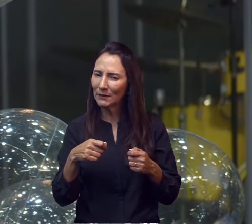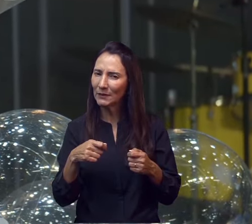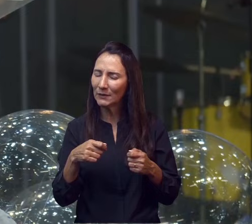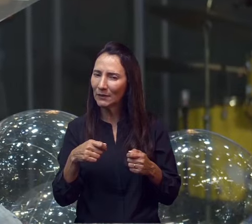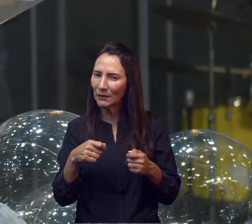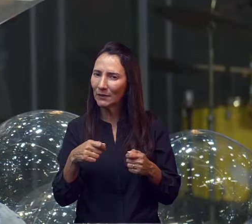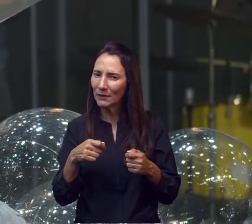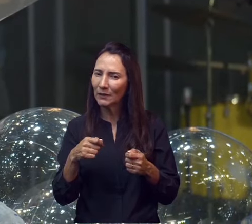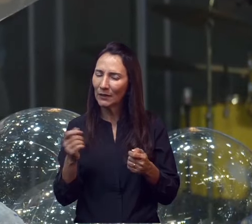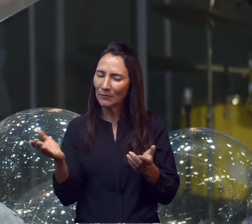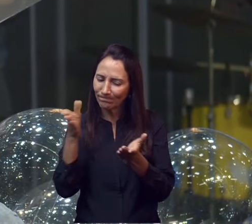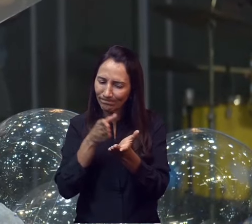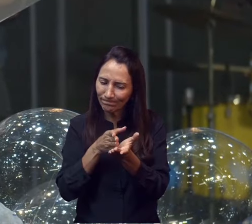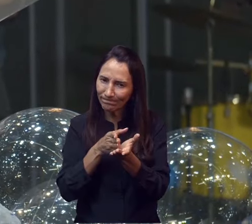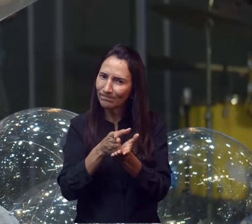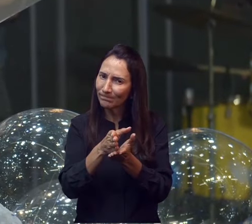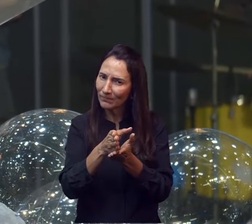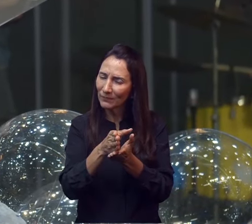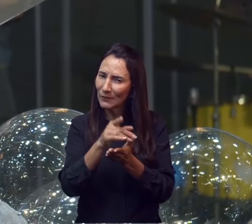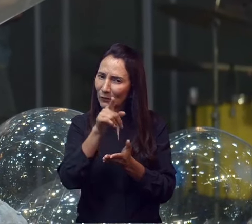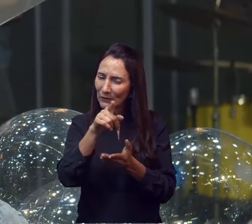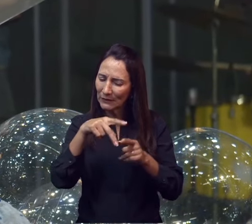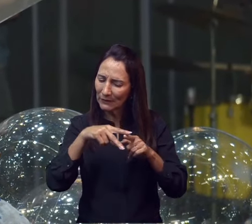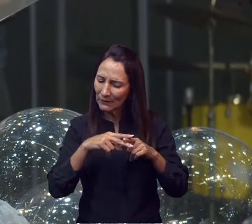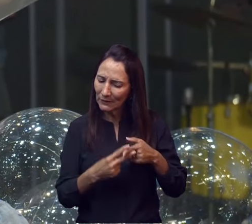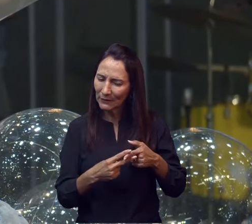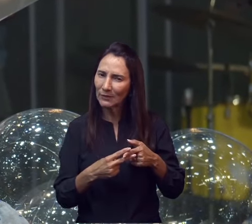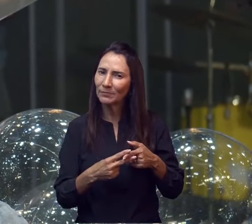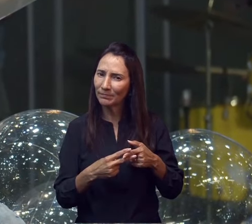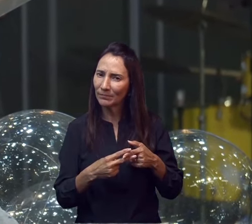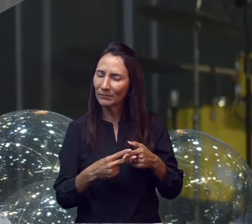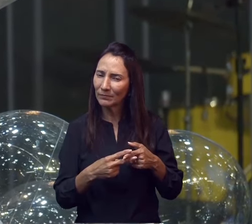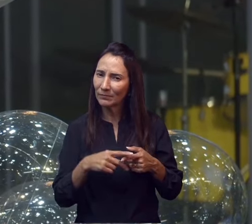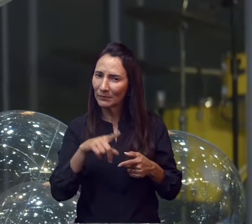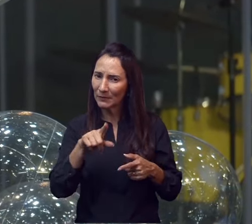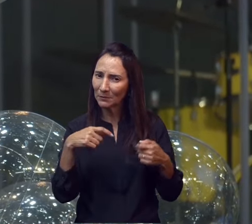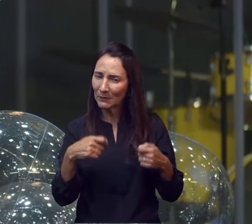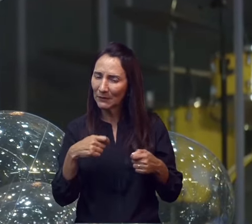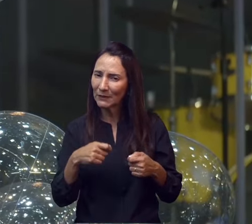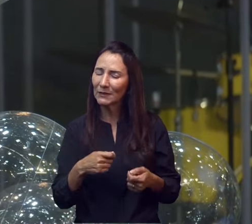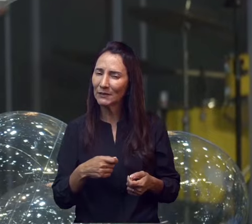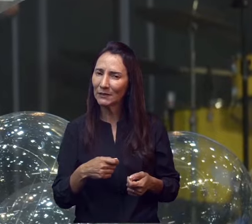você tem que se consertar você tem que se entregar tá faltando você